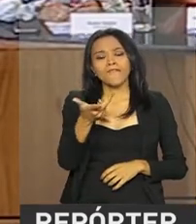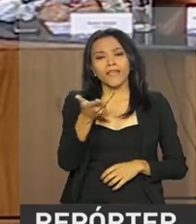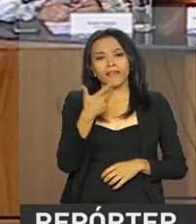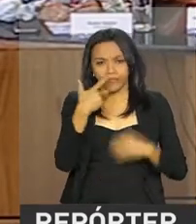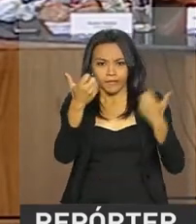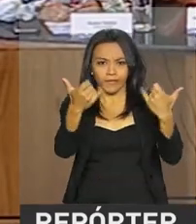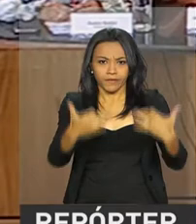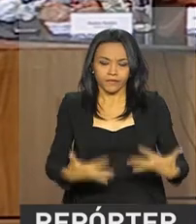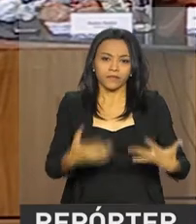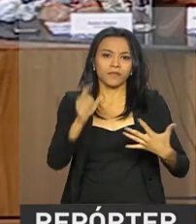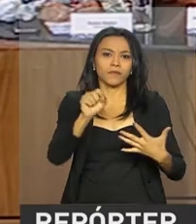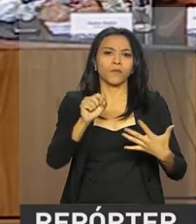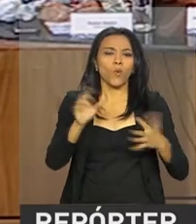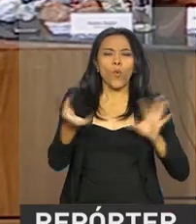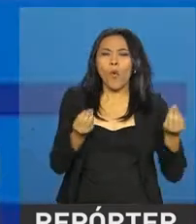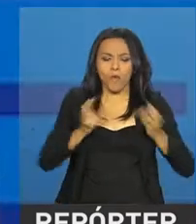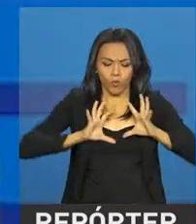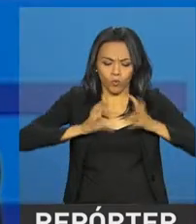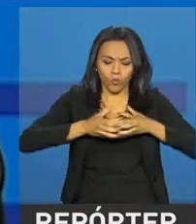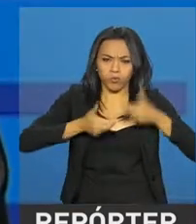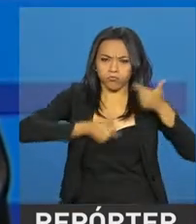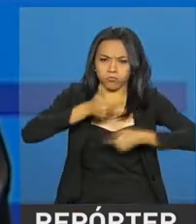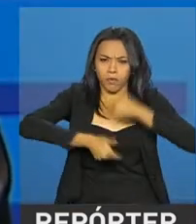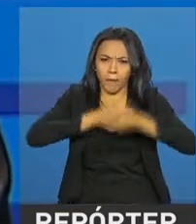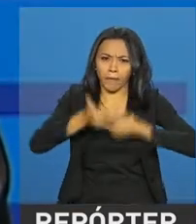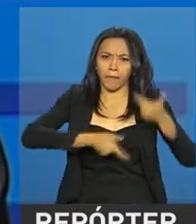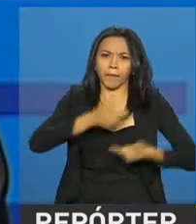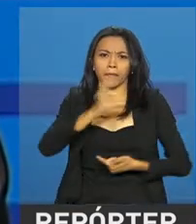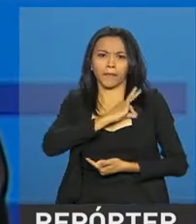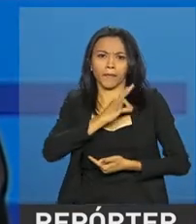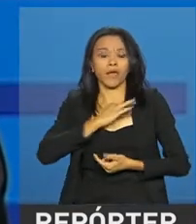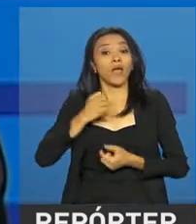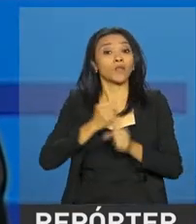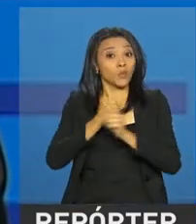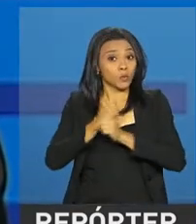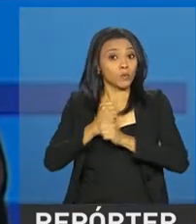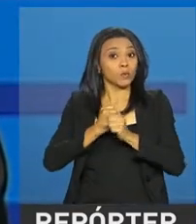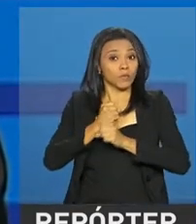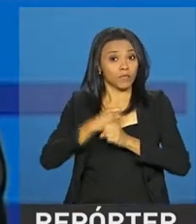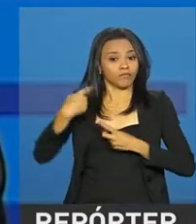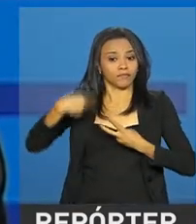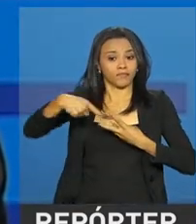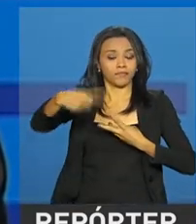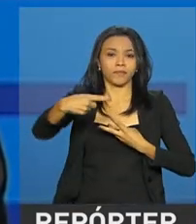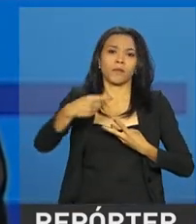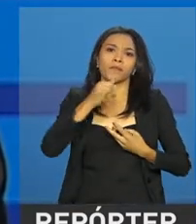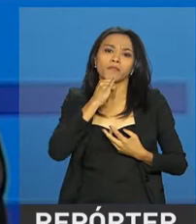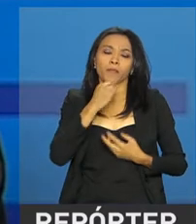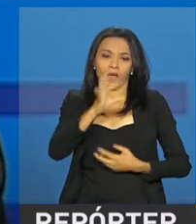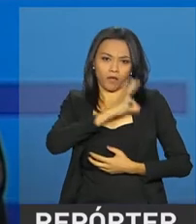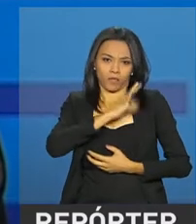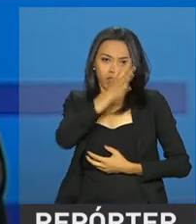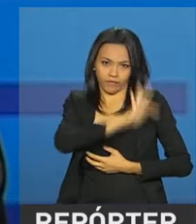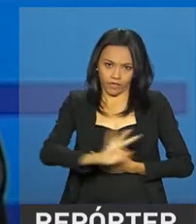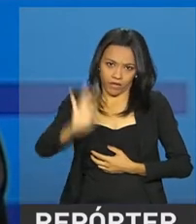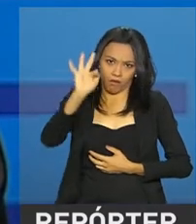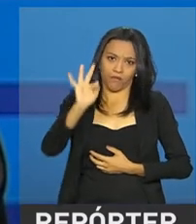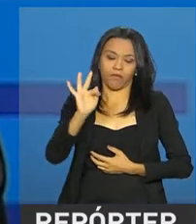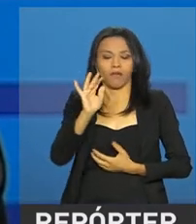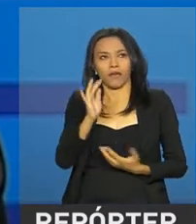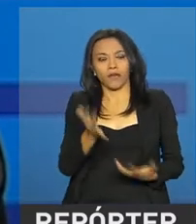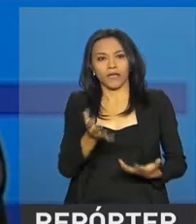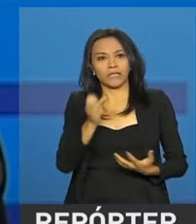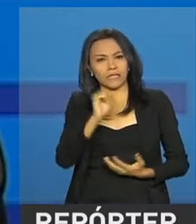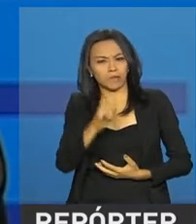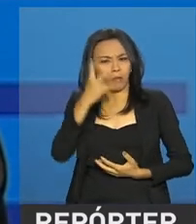análises, né, os trabalhos de inteligência, eles levam em conta todos os anos de Enem e outros certames também. Tá? Então, quando a Polícia Federal está avaliando, por exemplo, se